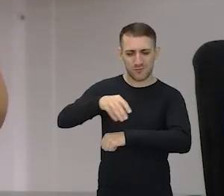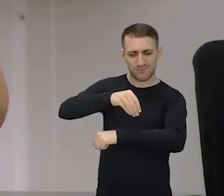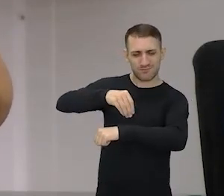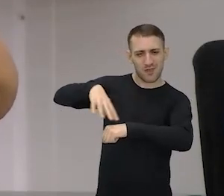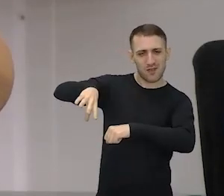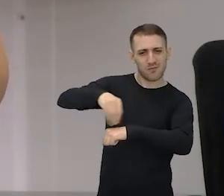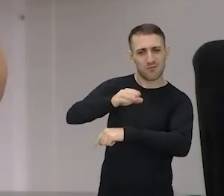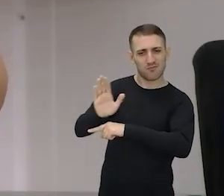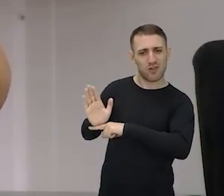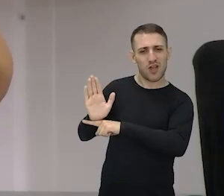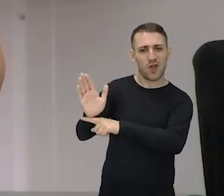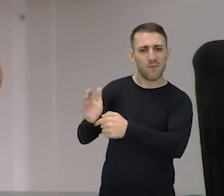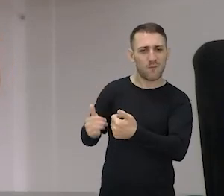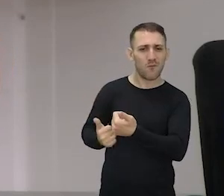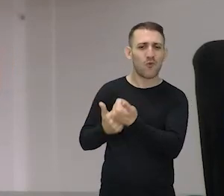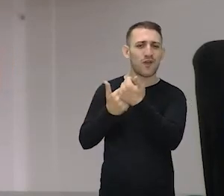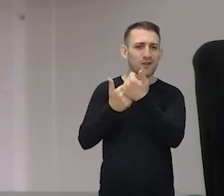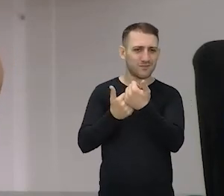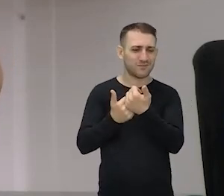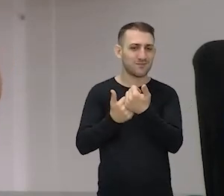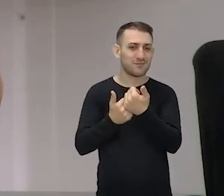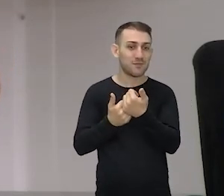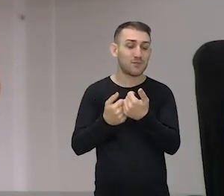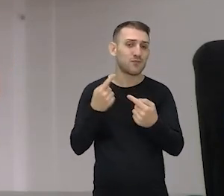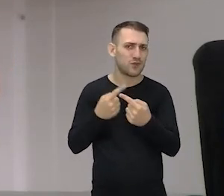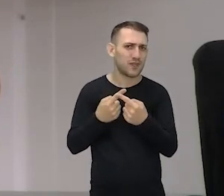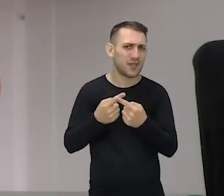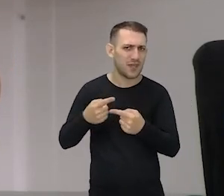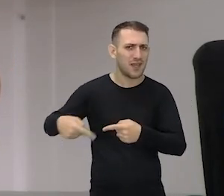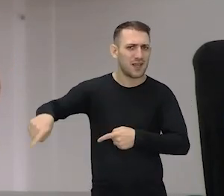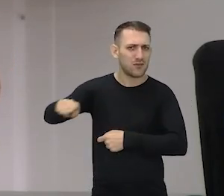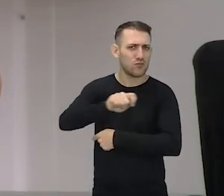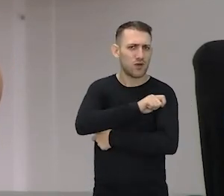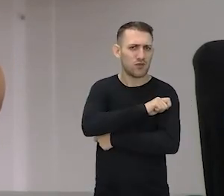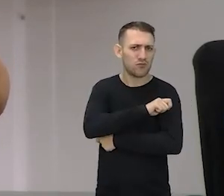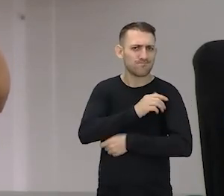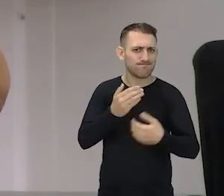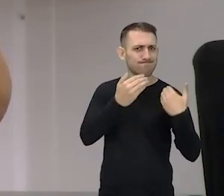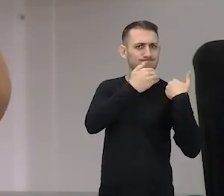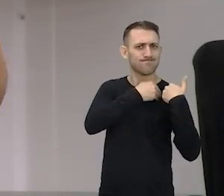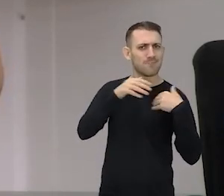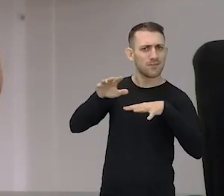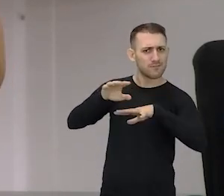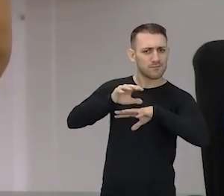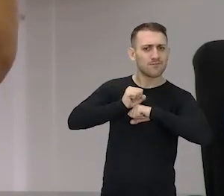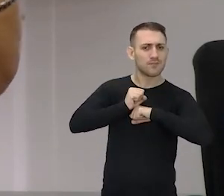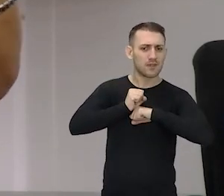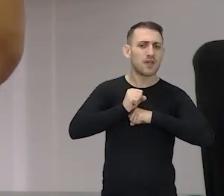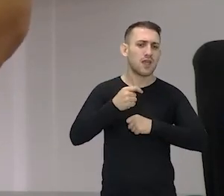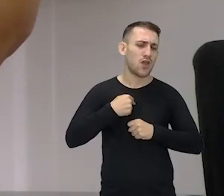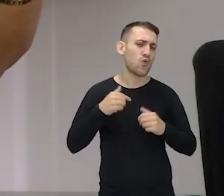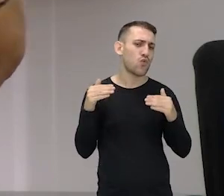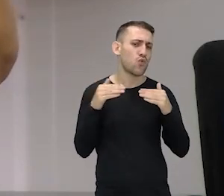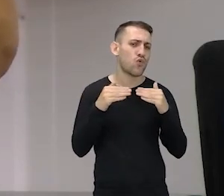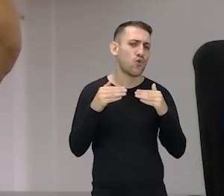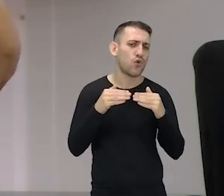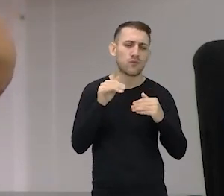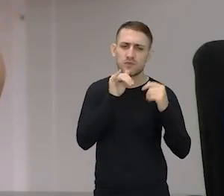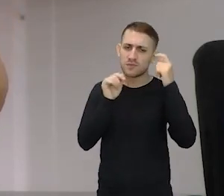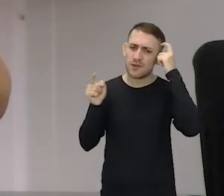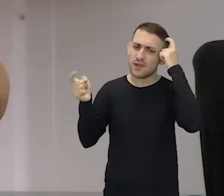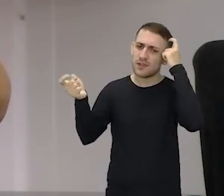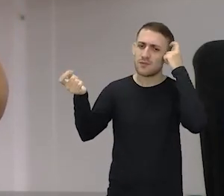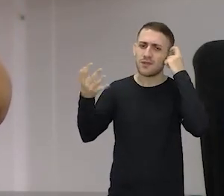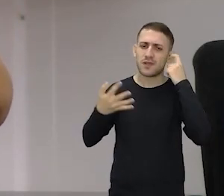isso, né? A responsabilidade, que eles pegam a responsabilidade. Quando eles são, eu concordo com ele falar,